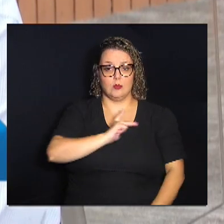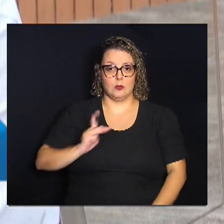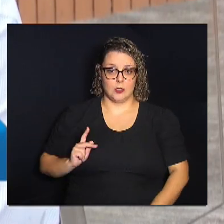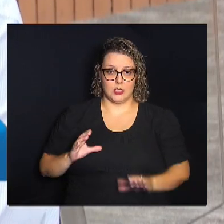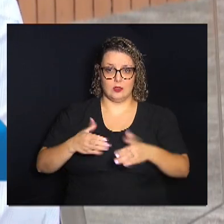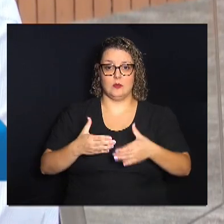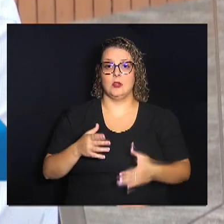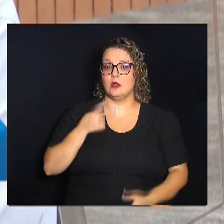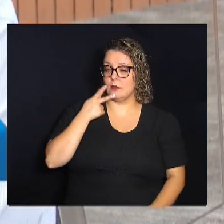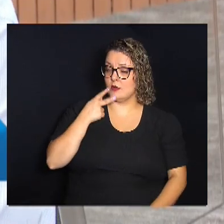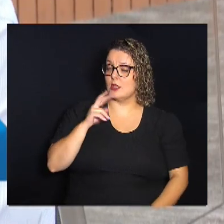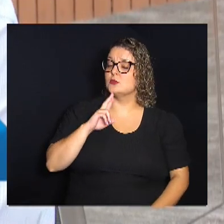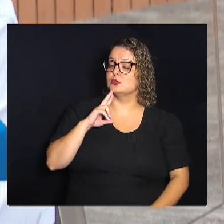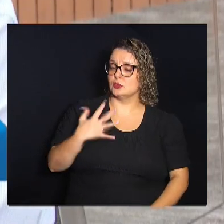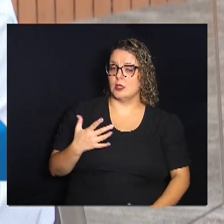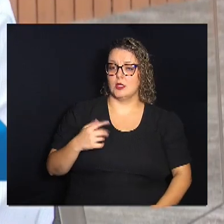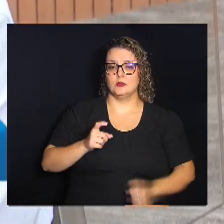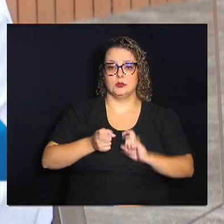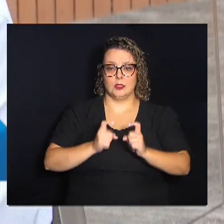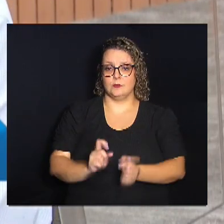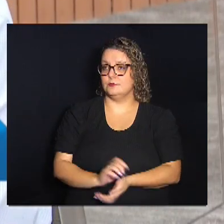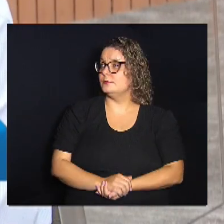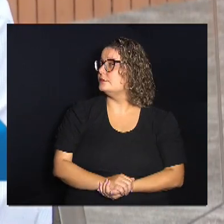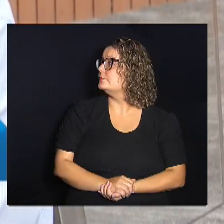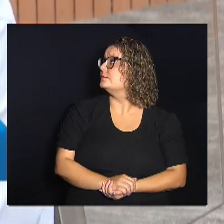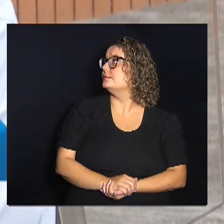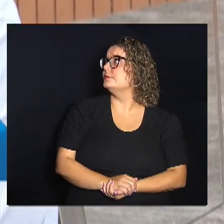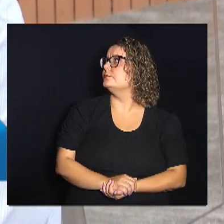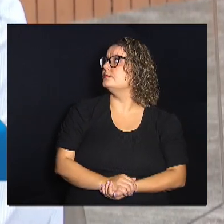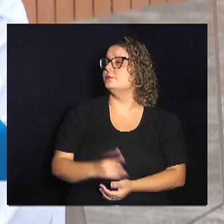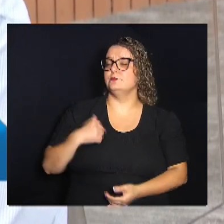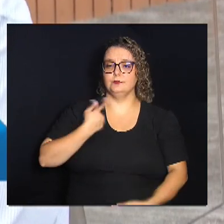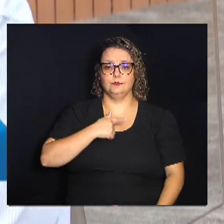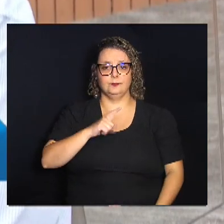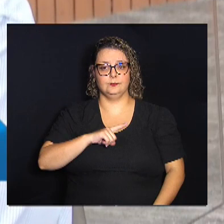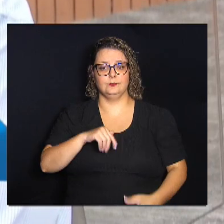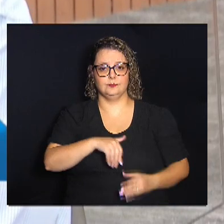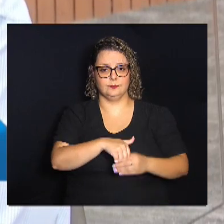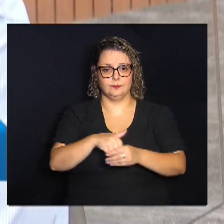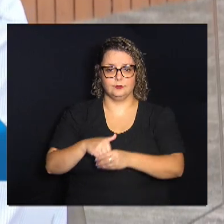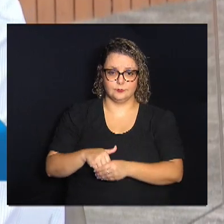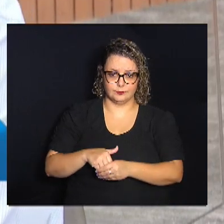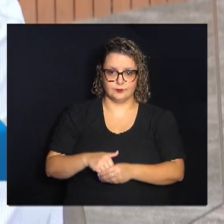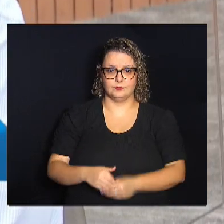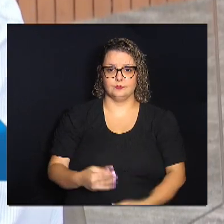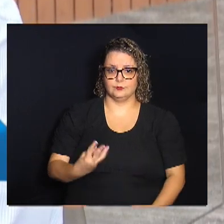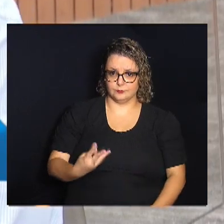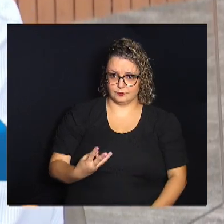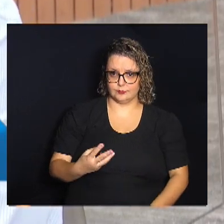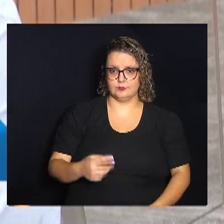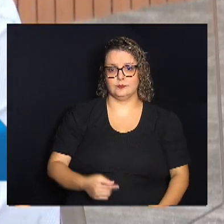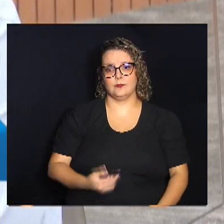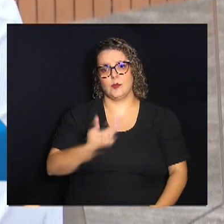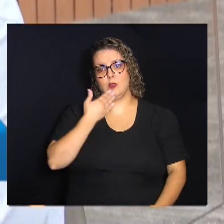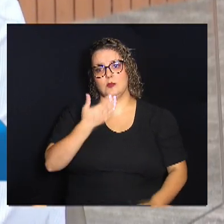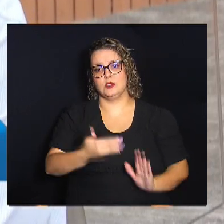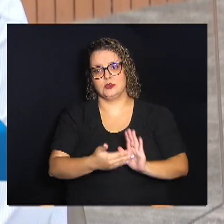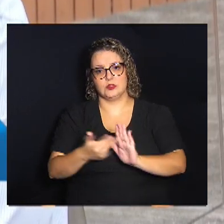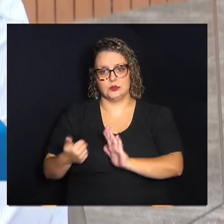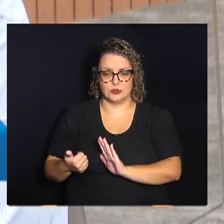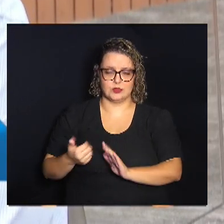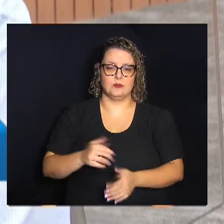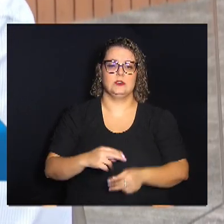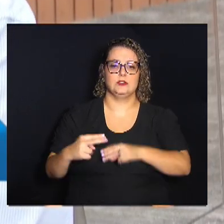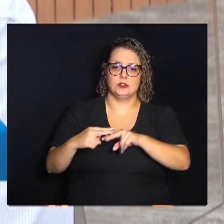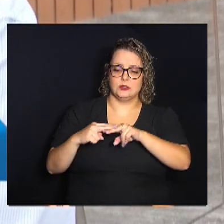comenta sobre o resultado da reunião. Nós tivemos a votação de 3, um teve vistas do próprio autor, depois as outras 2